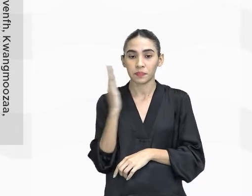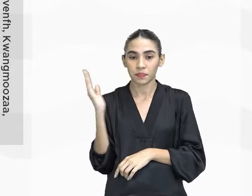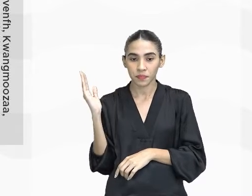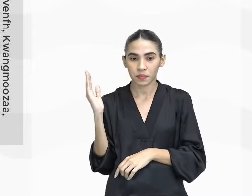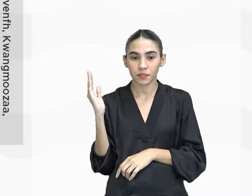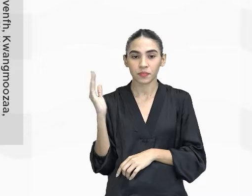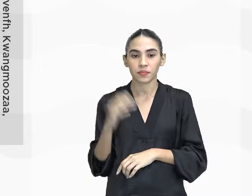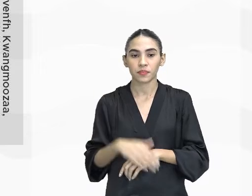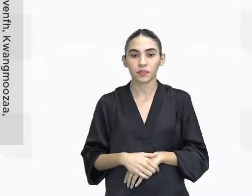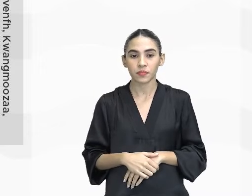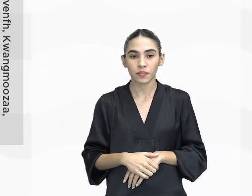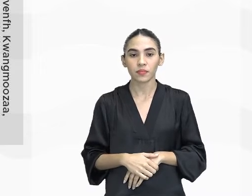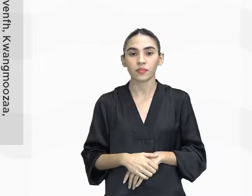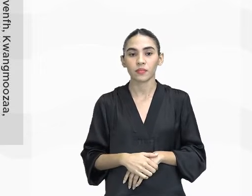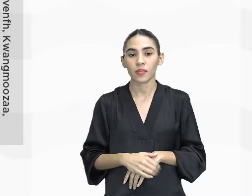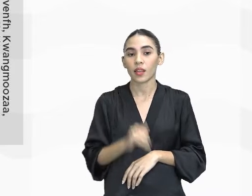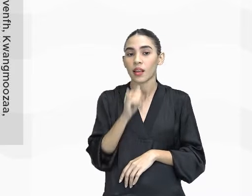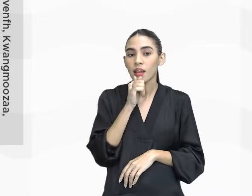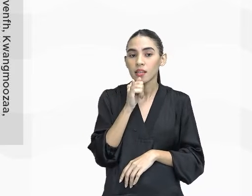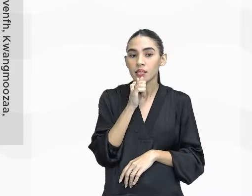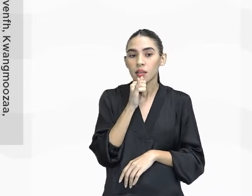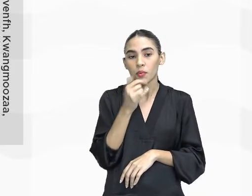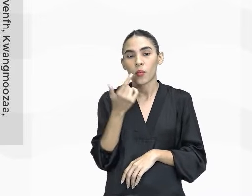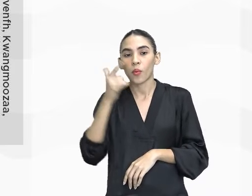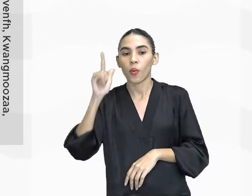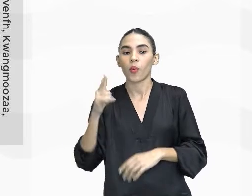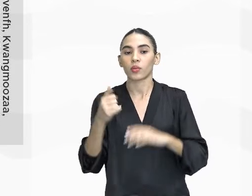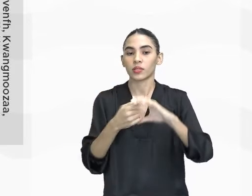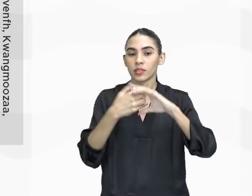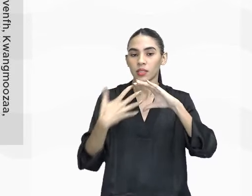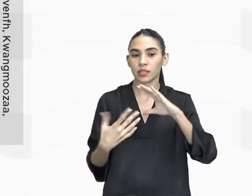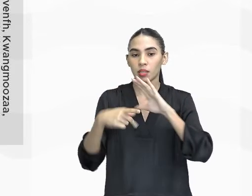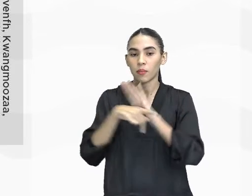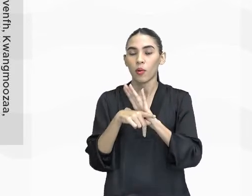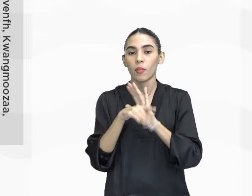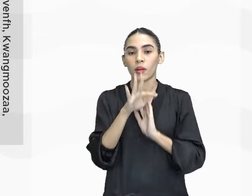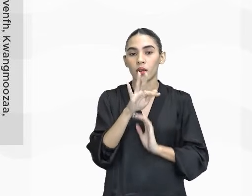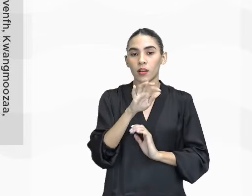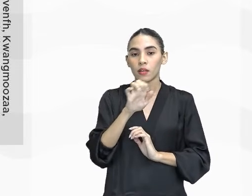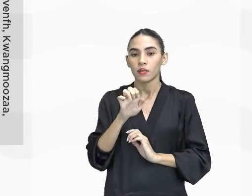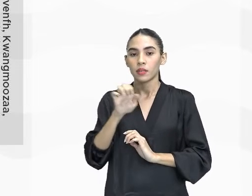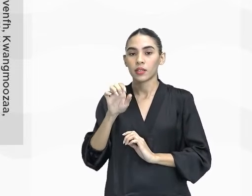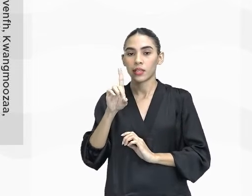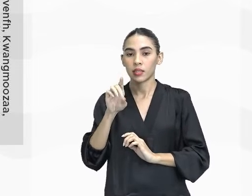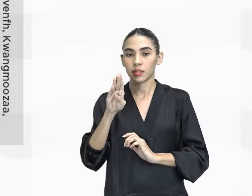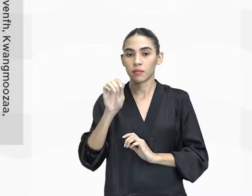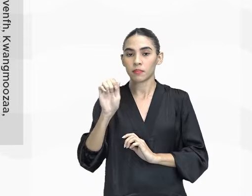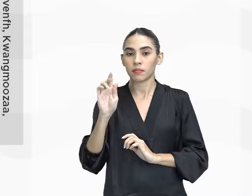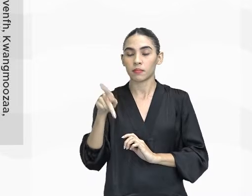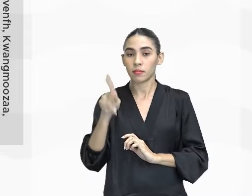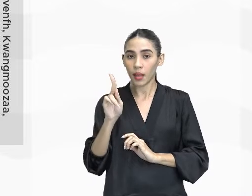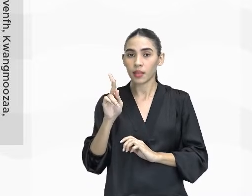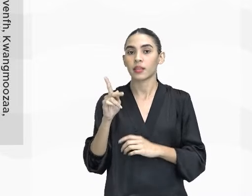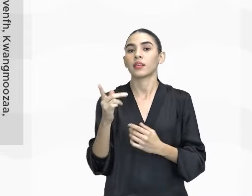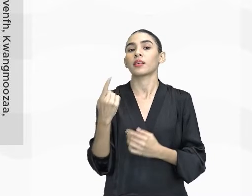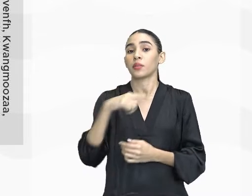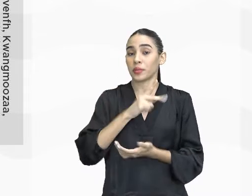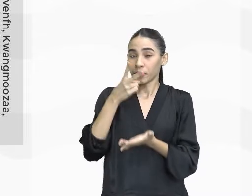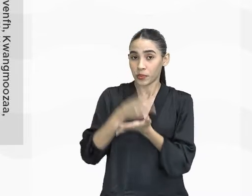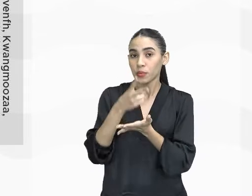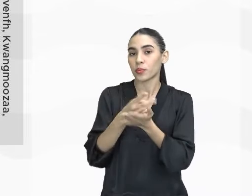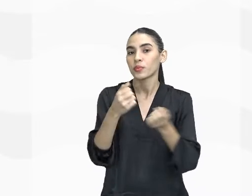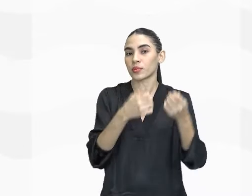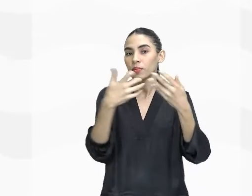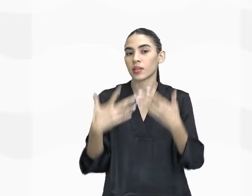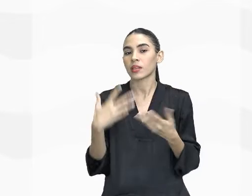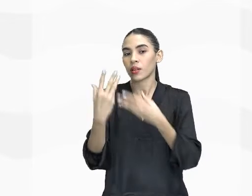descongelando nesse exemplo aí de outros mecanismos de feedback climático. certo? E aí a gente continua falando, né, sobre